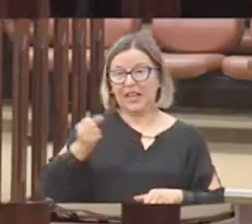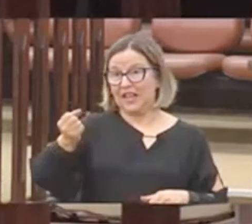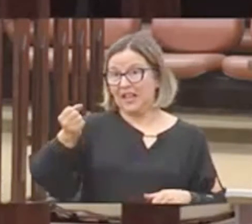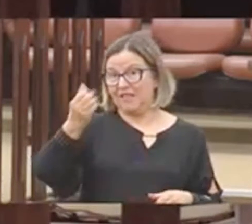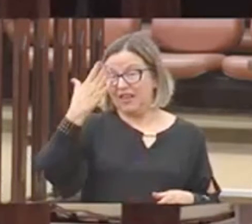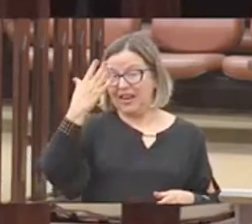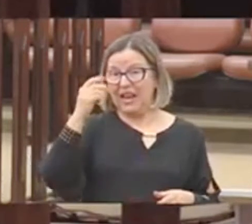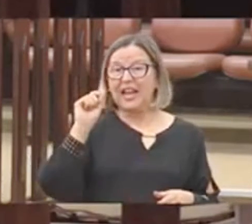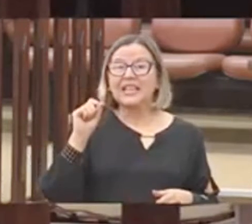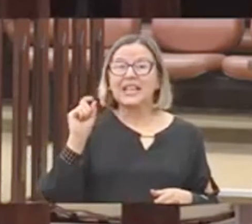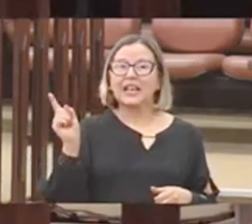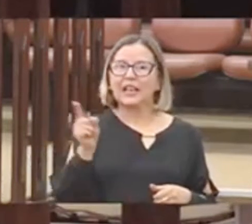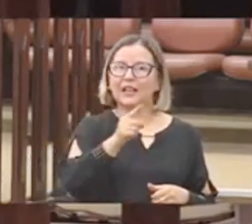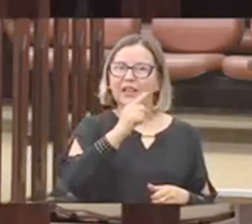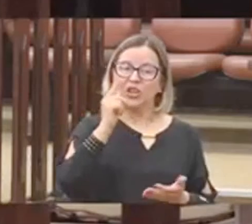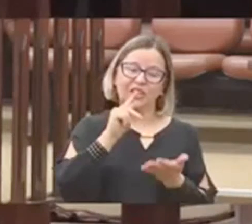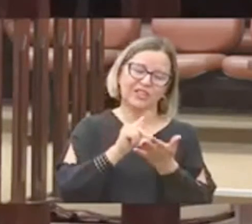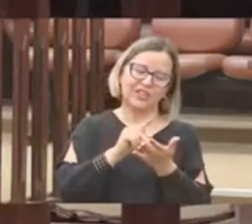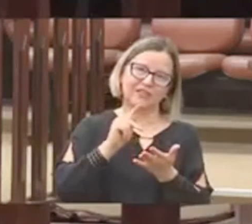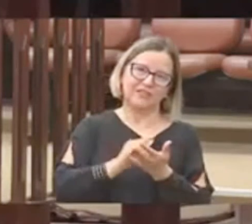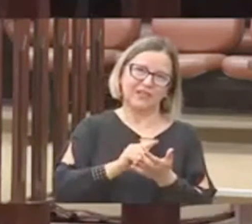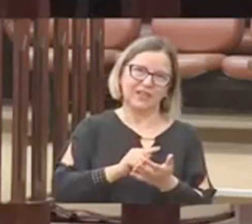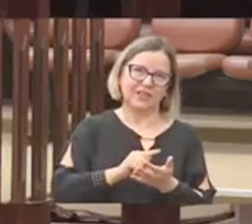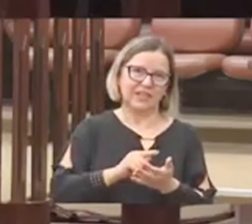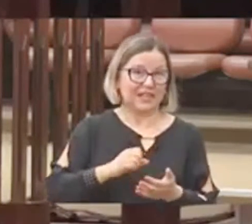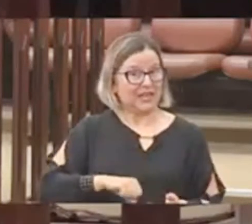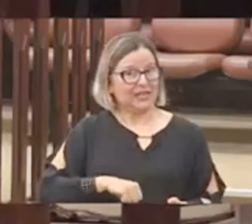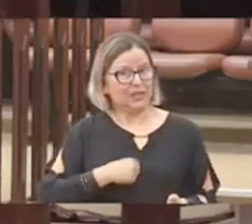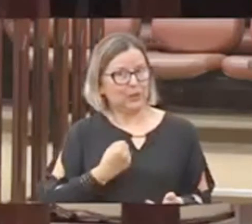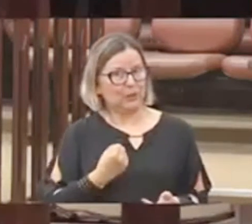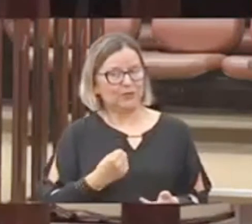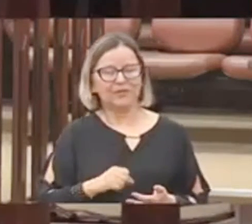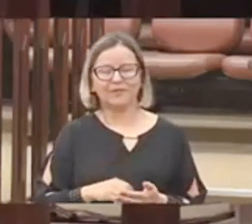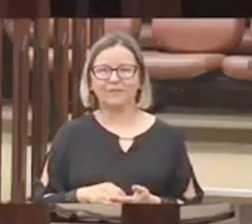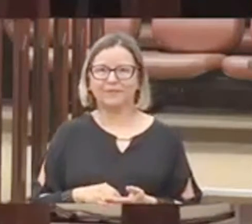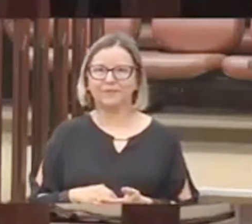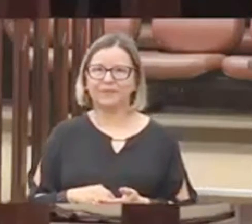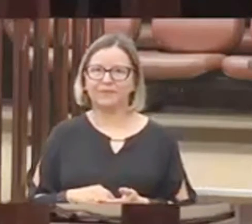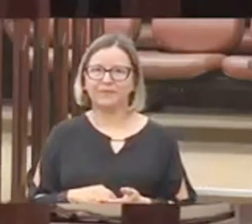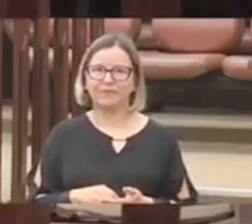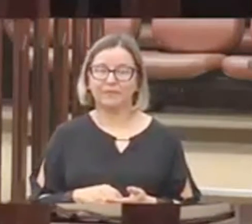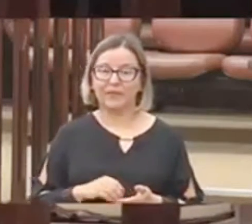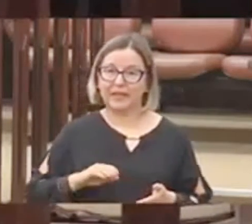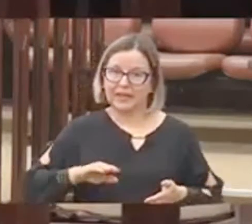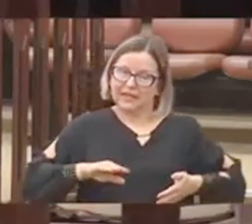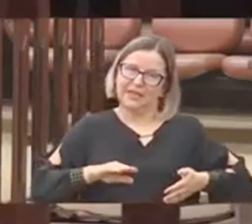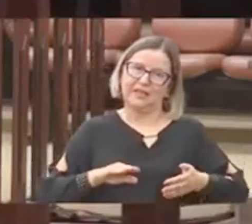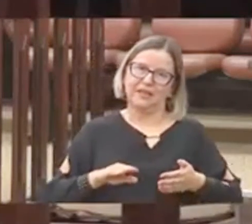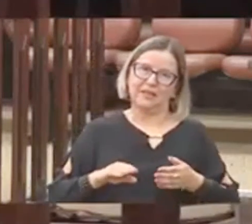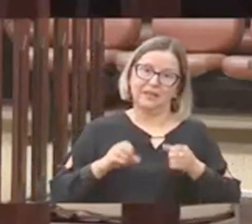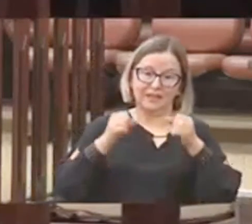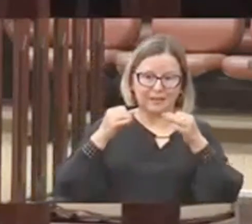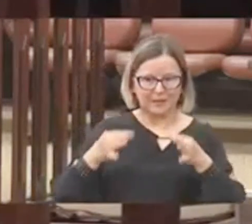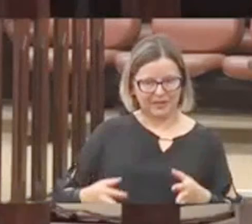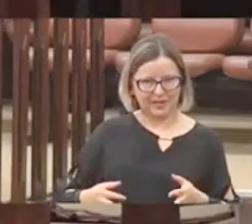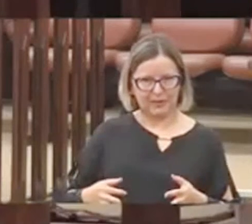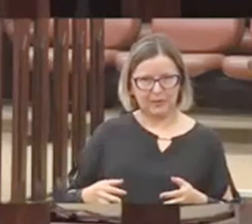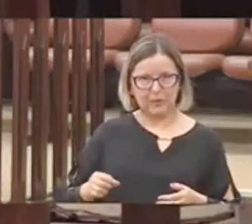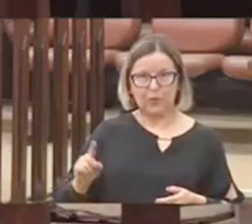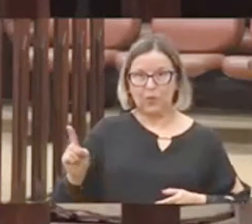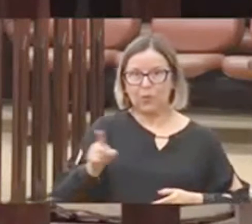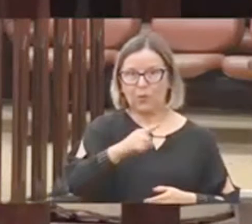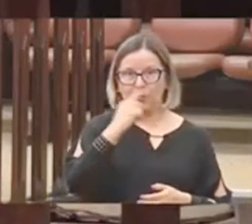outras palavras, o nosso pecado, ele será tratado, ou na cruz, ou no